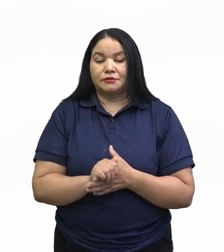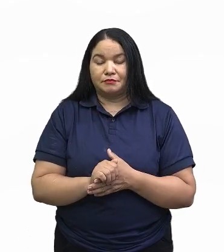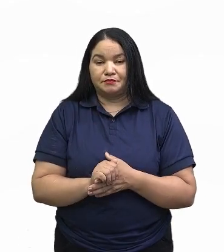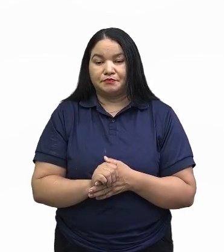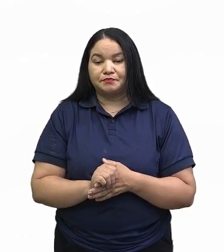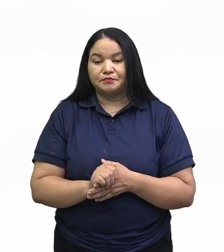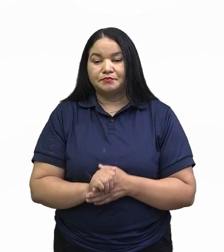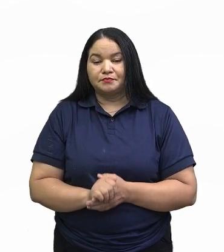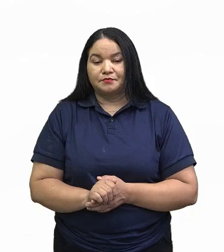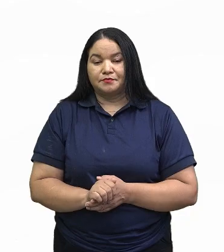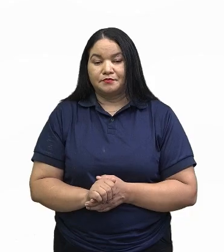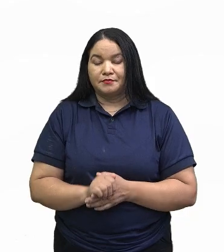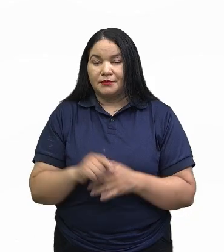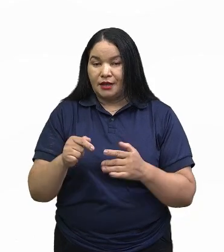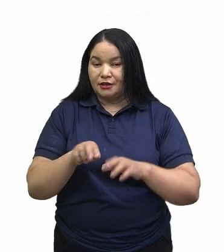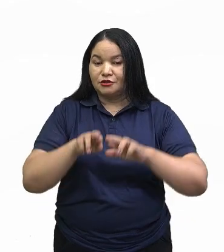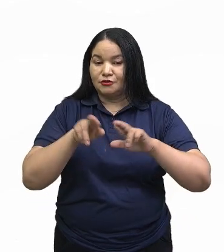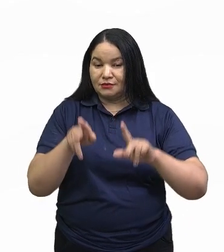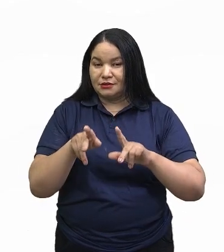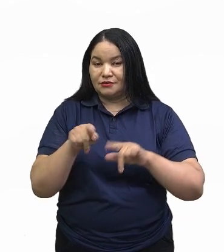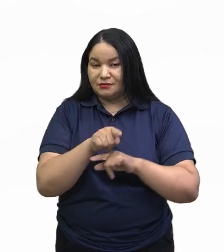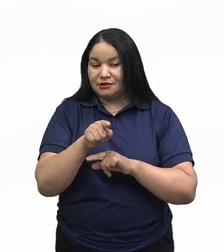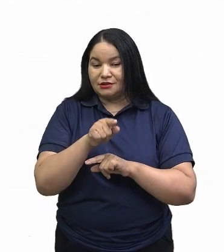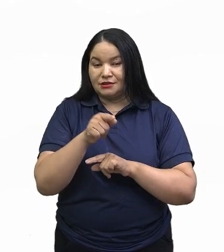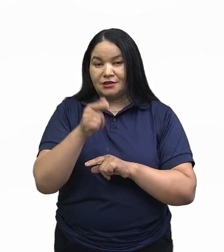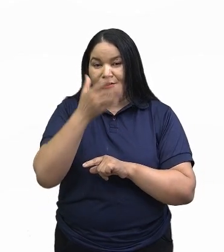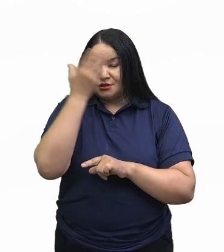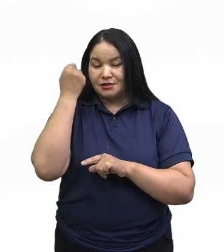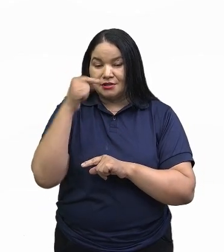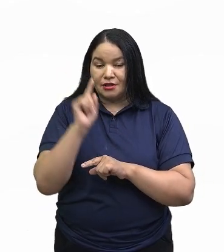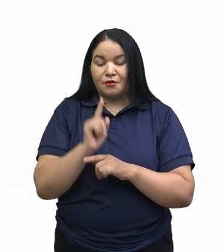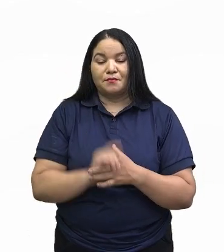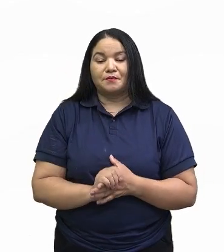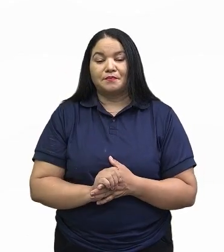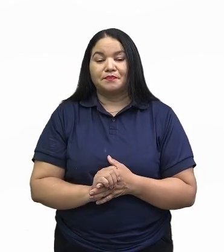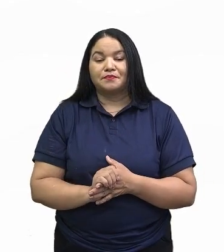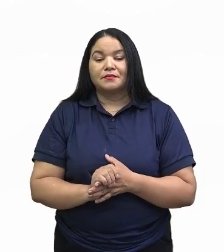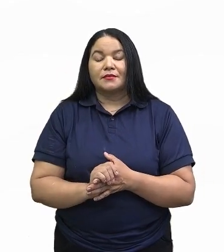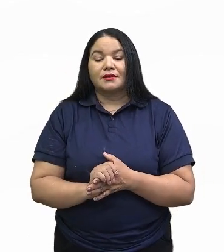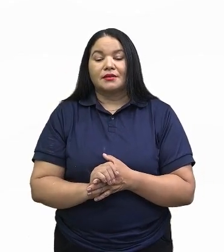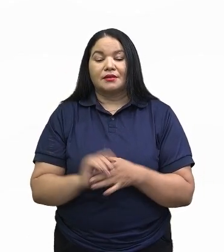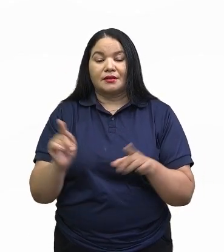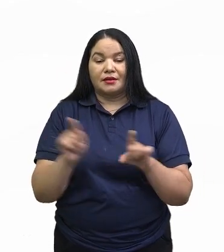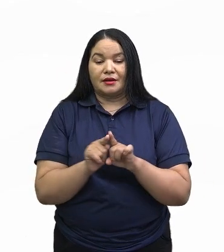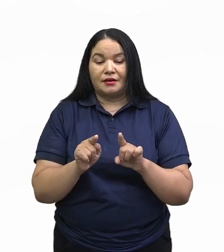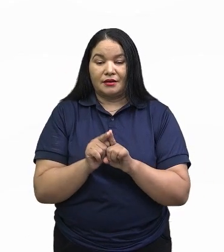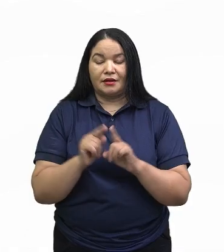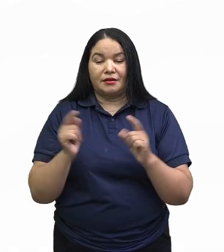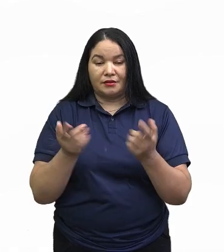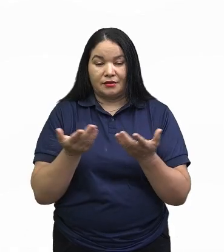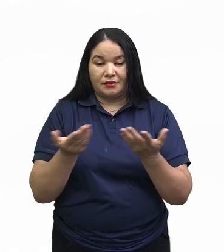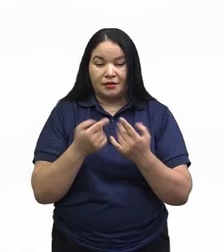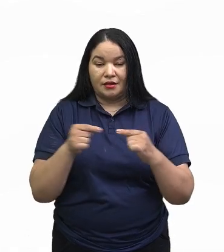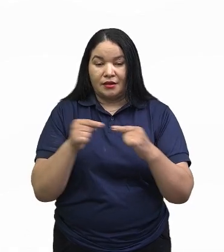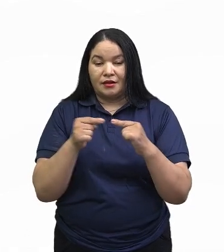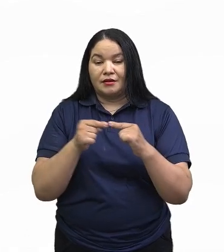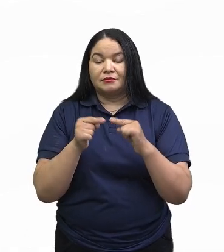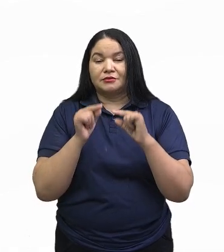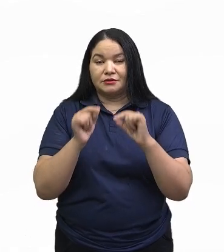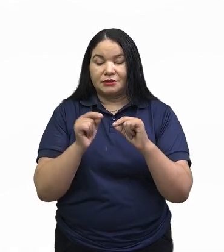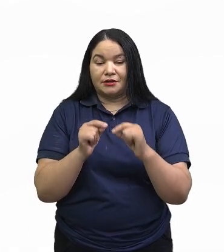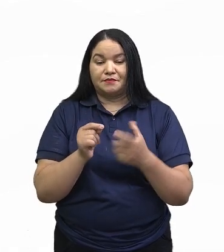físico. Não esqueça dessa diferença. Vamos falar do calor sensível com a equação fundamental da